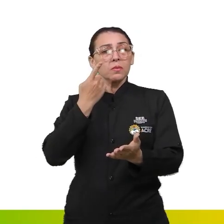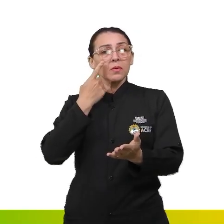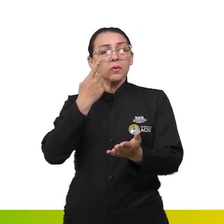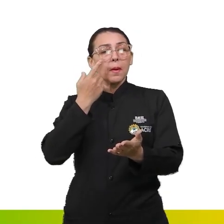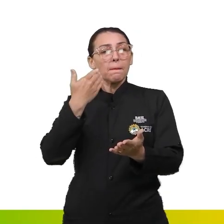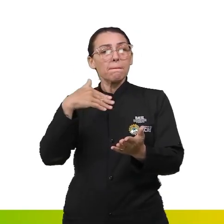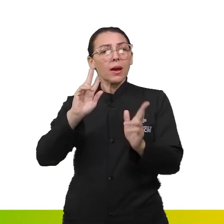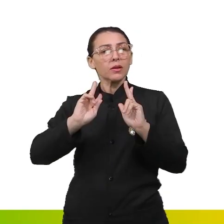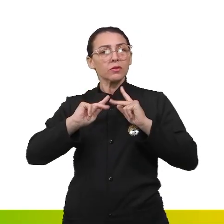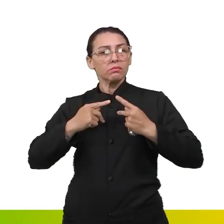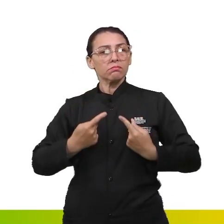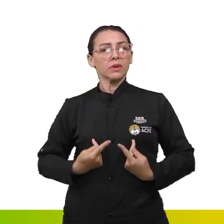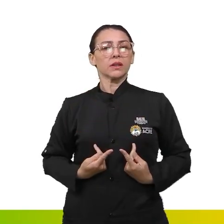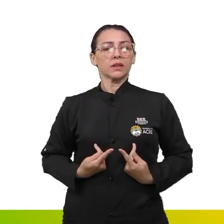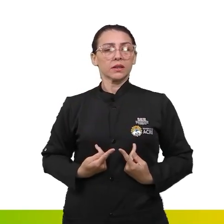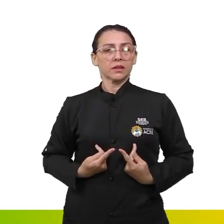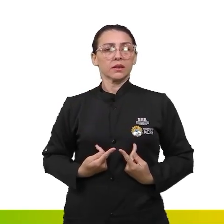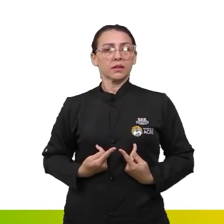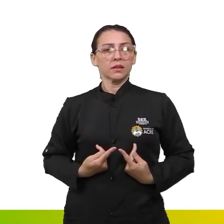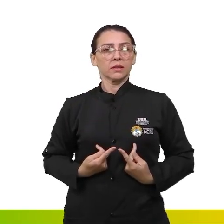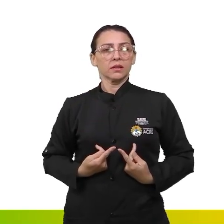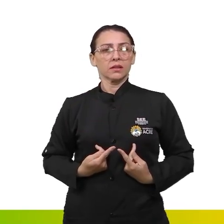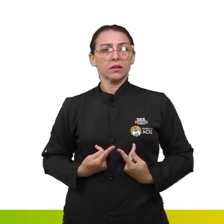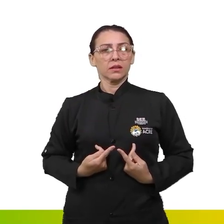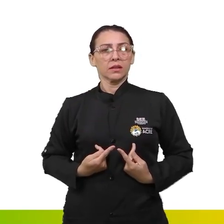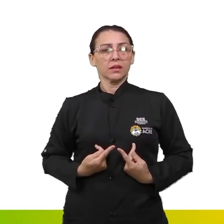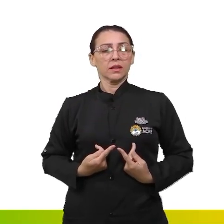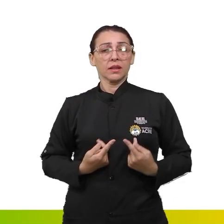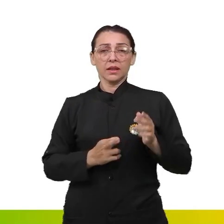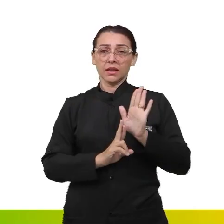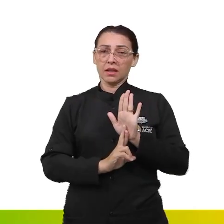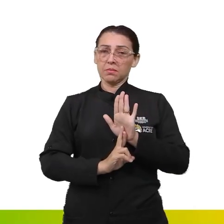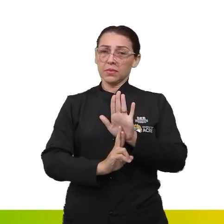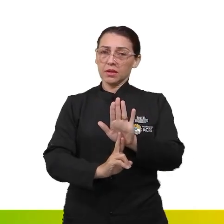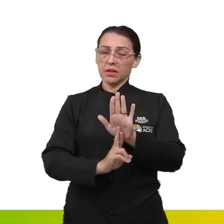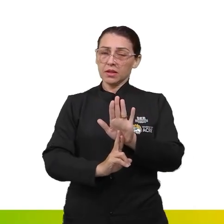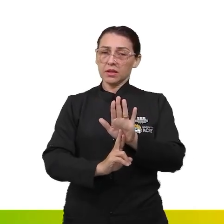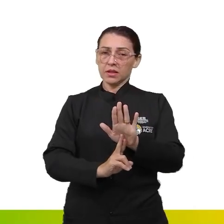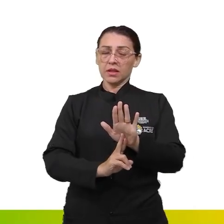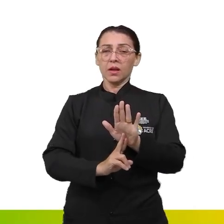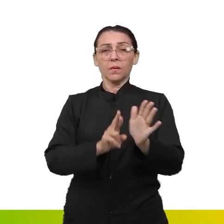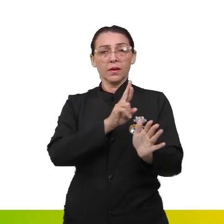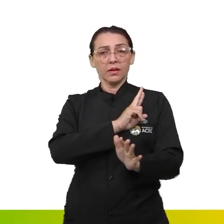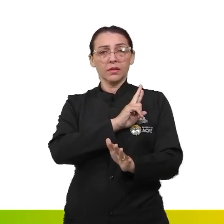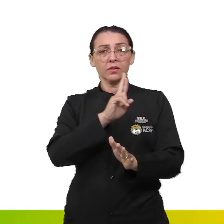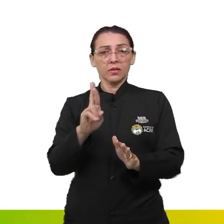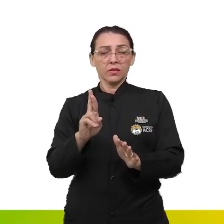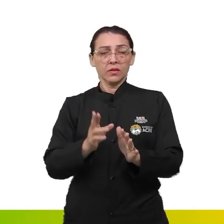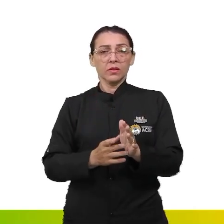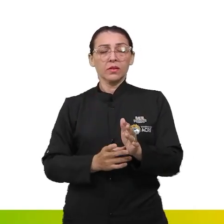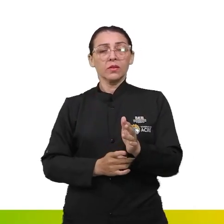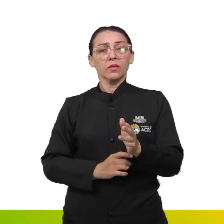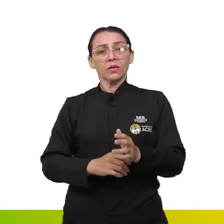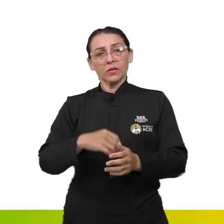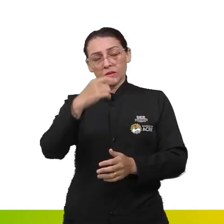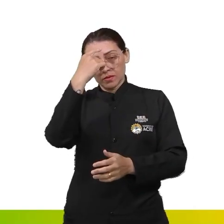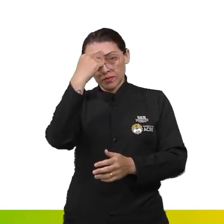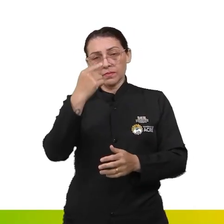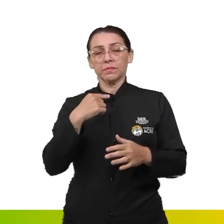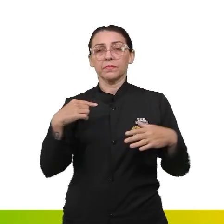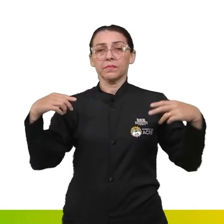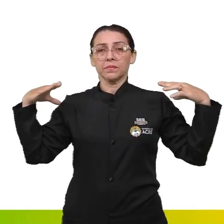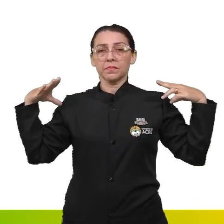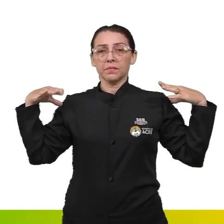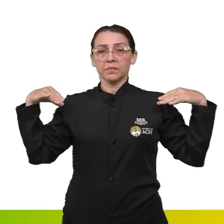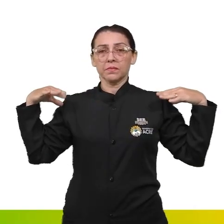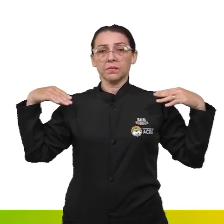mais humana, mesmo que na representação religiosa, como na figura de anjos e